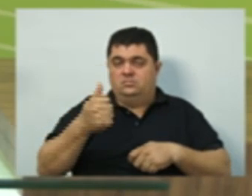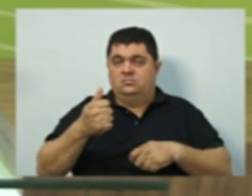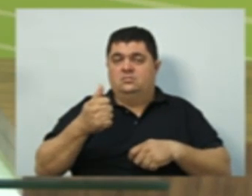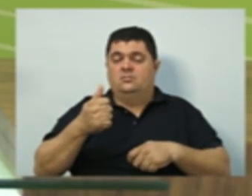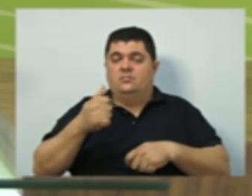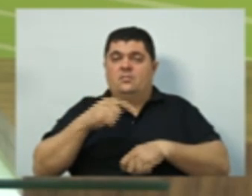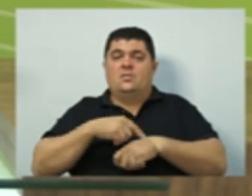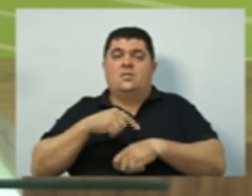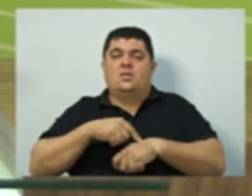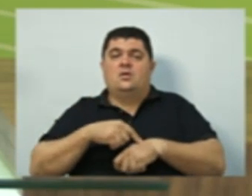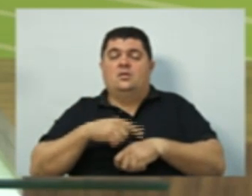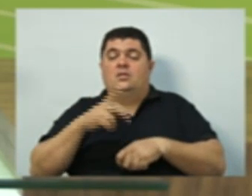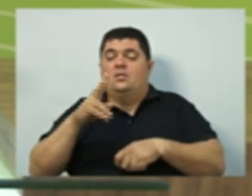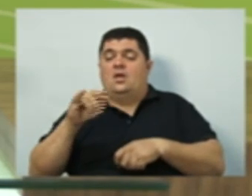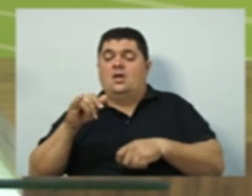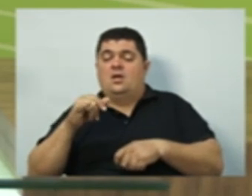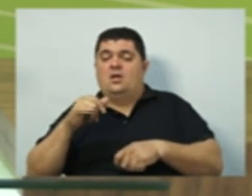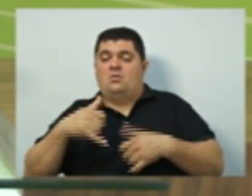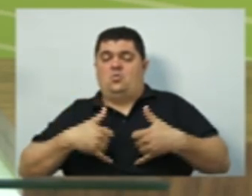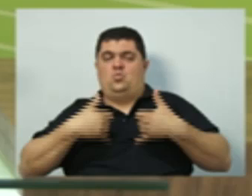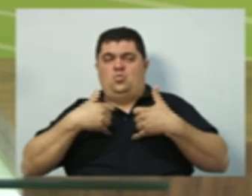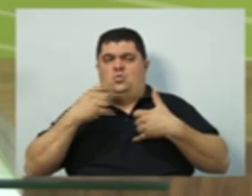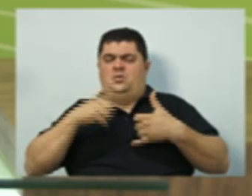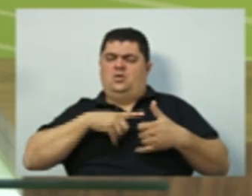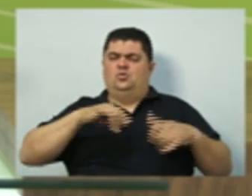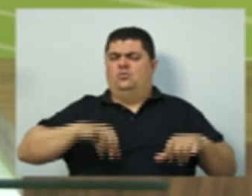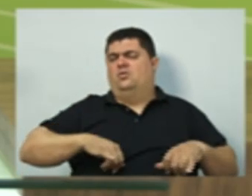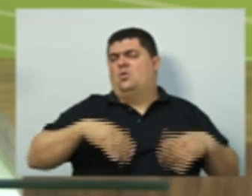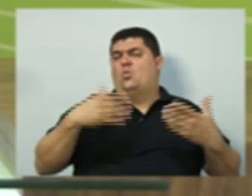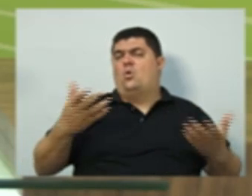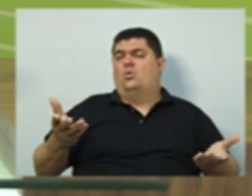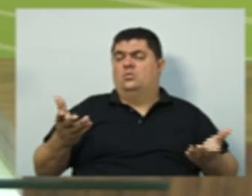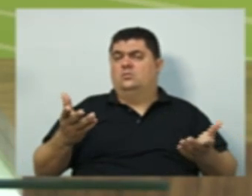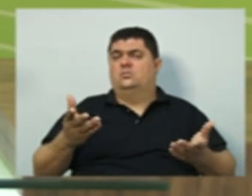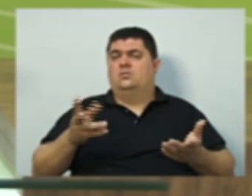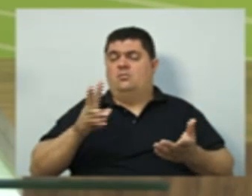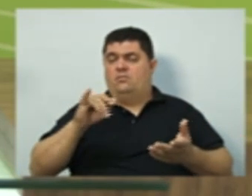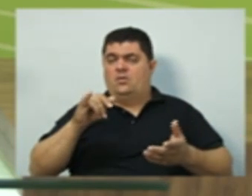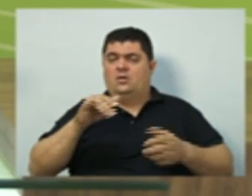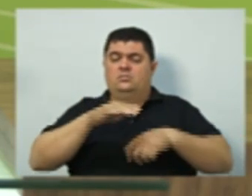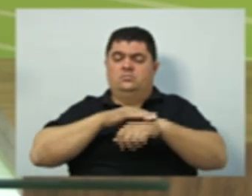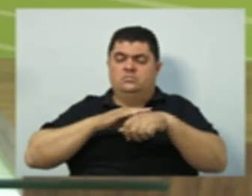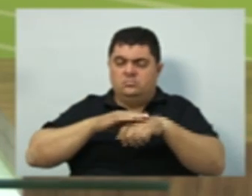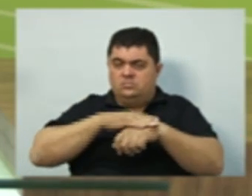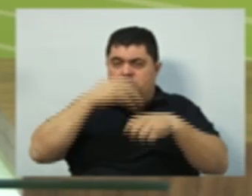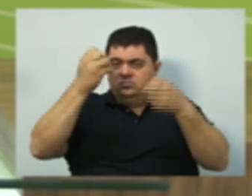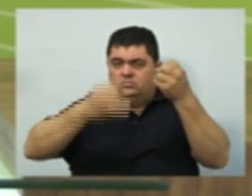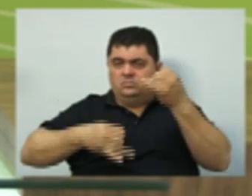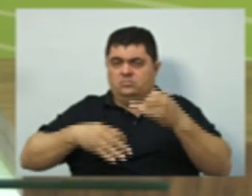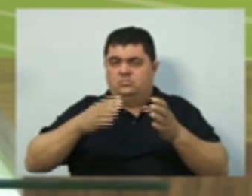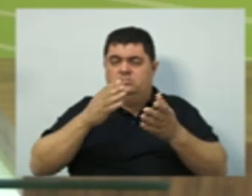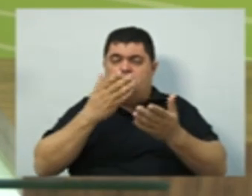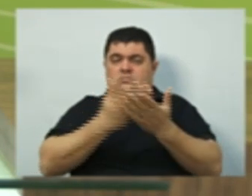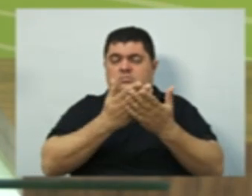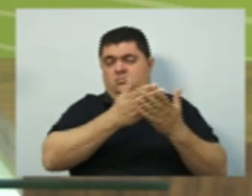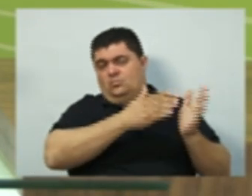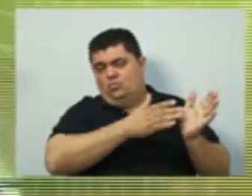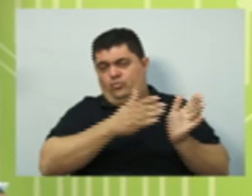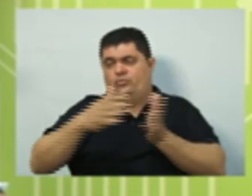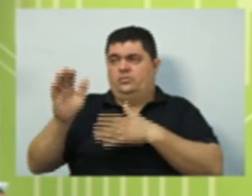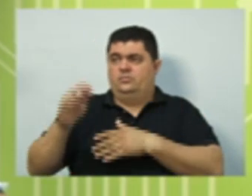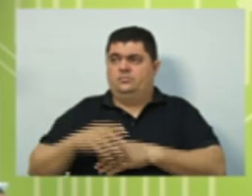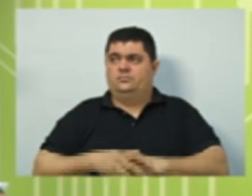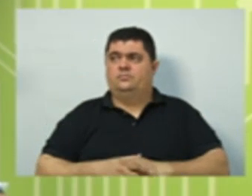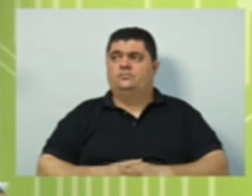momento em que ele aprisiona e que leva esse sofrimento. Isso nós vamos discutir também um pouco mais nas aulas que seguirão.